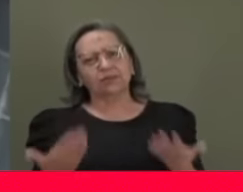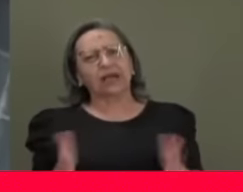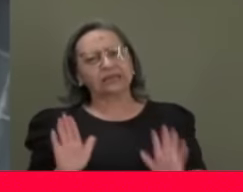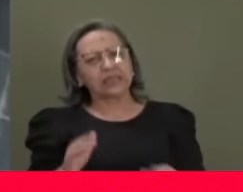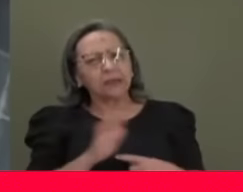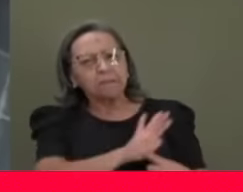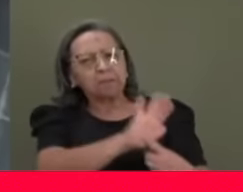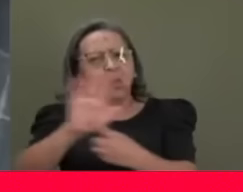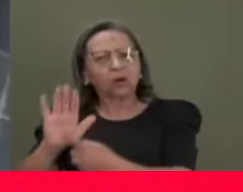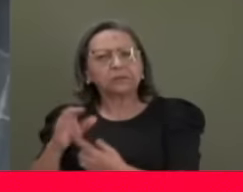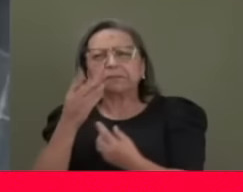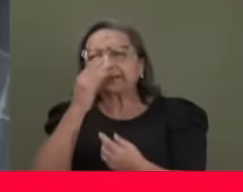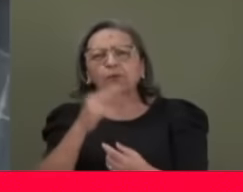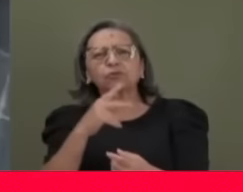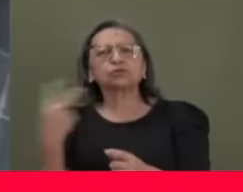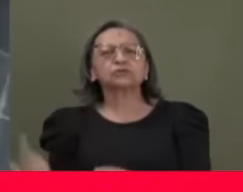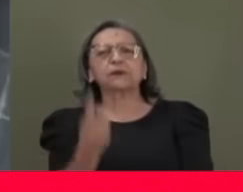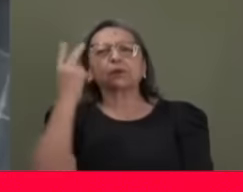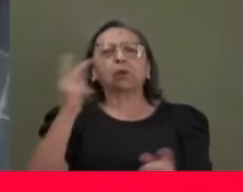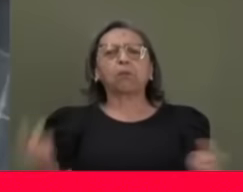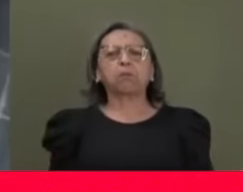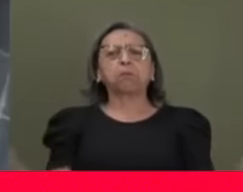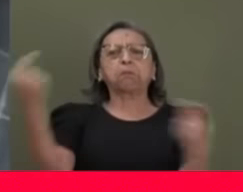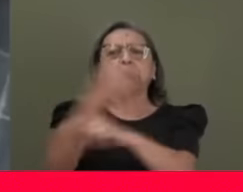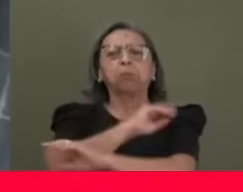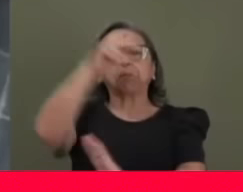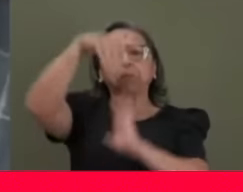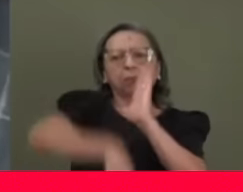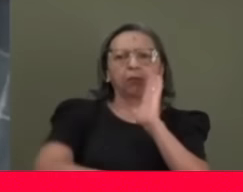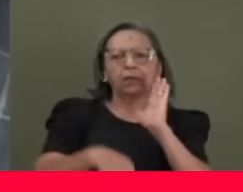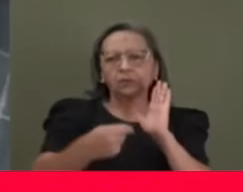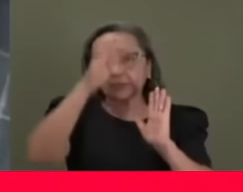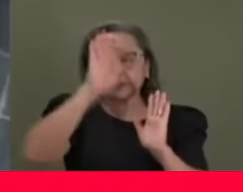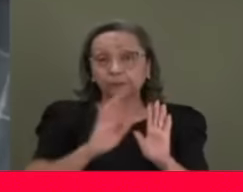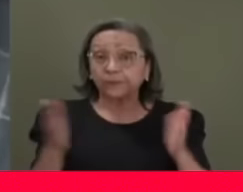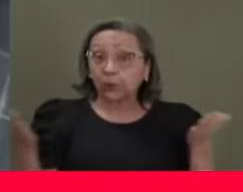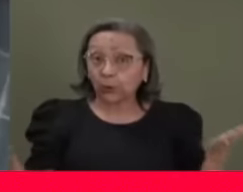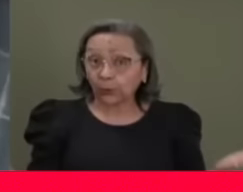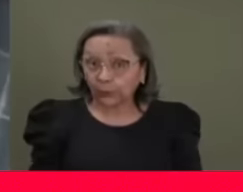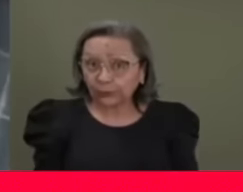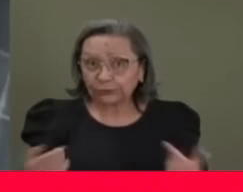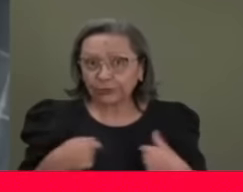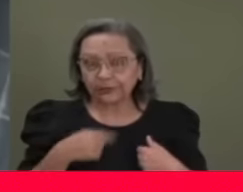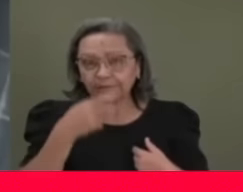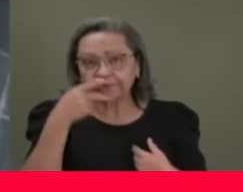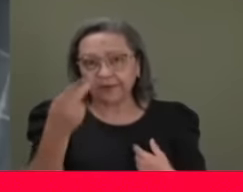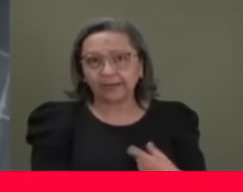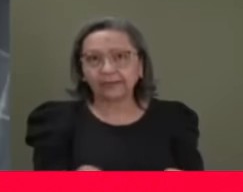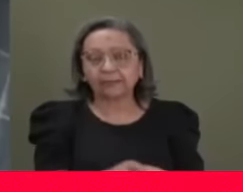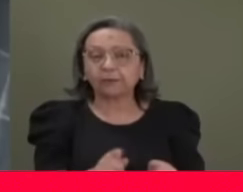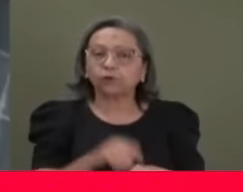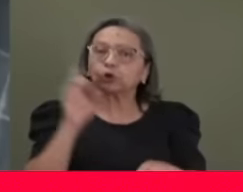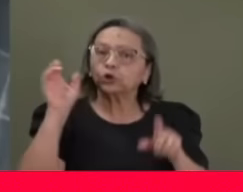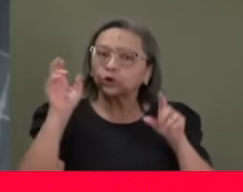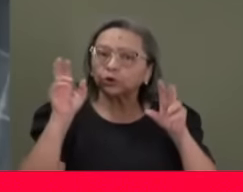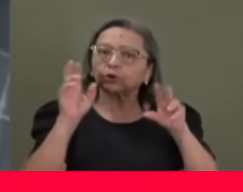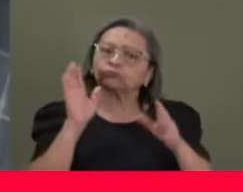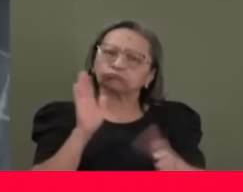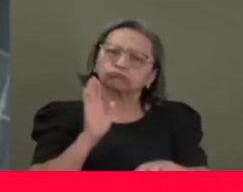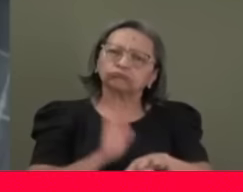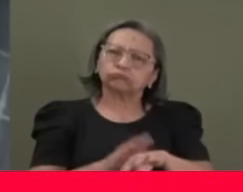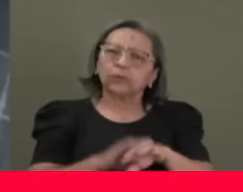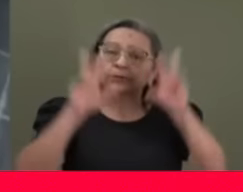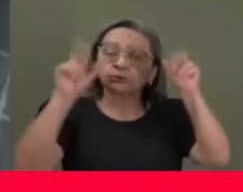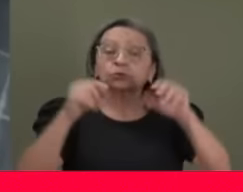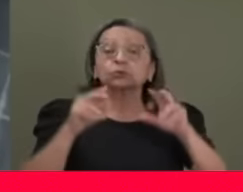mostra como os valores estão invertidos no nosso país. Eu vou falar hoje, e vou tocar nesse assunto, sobre um